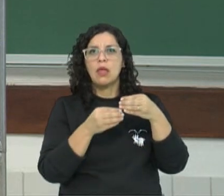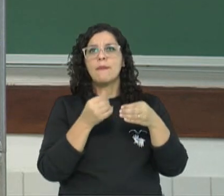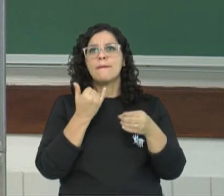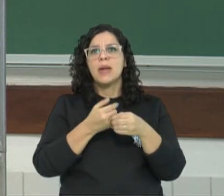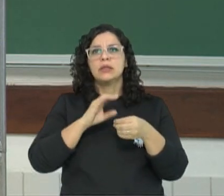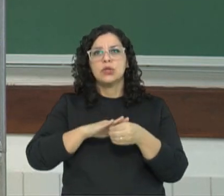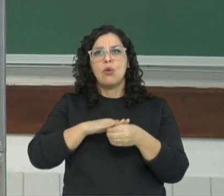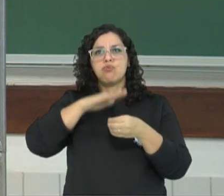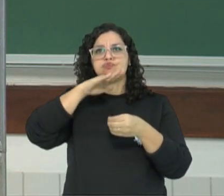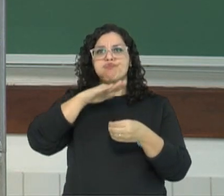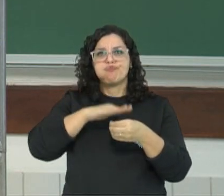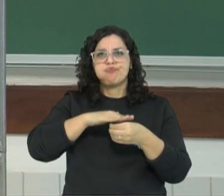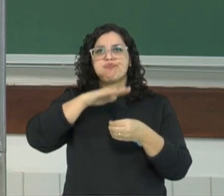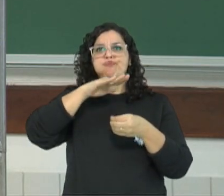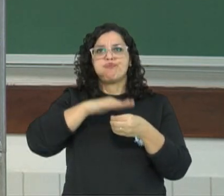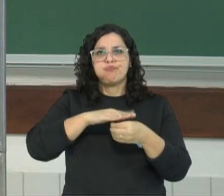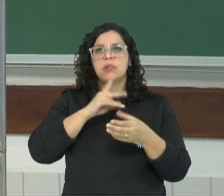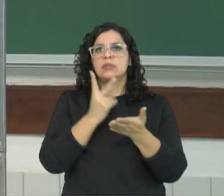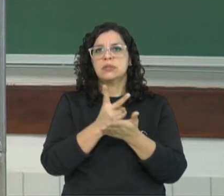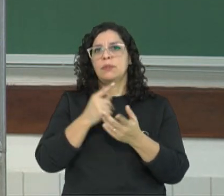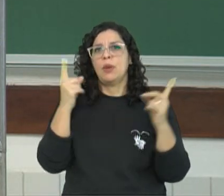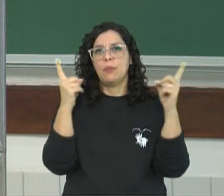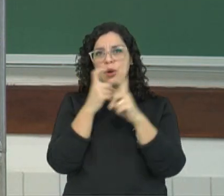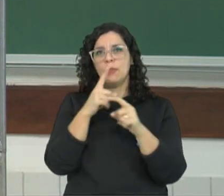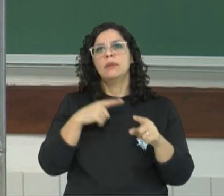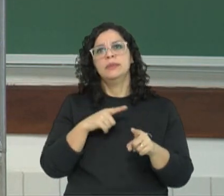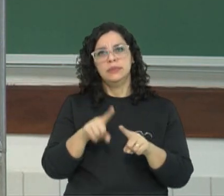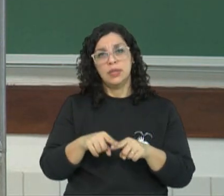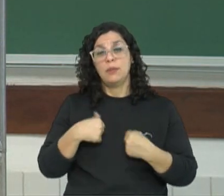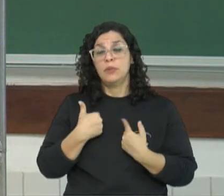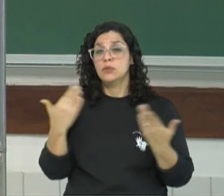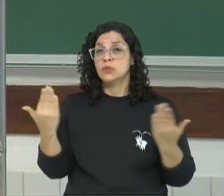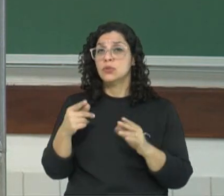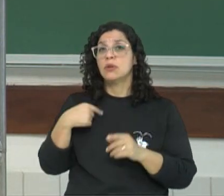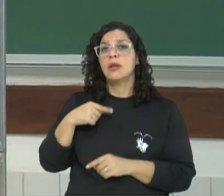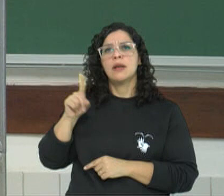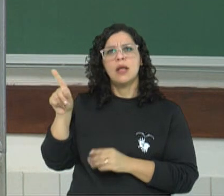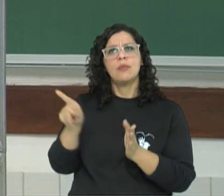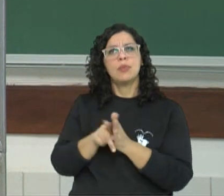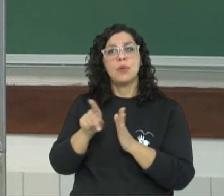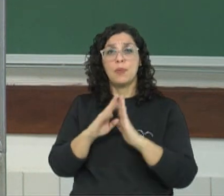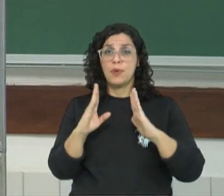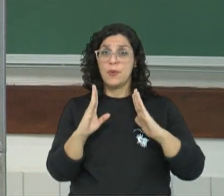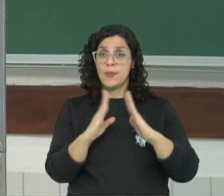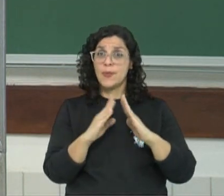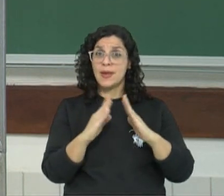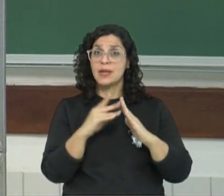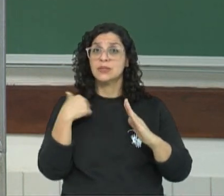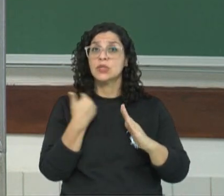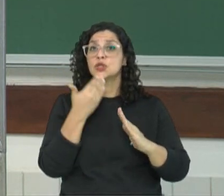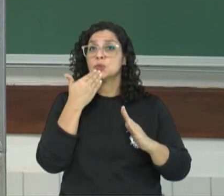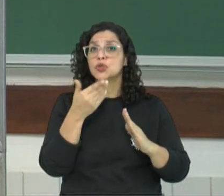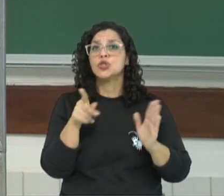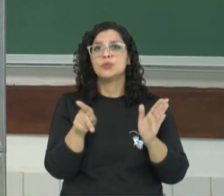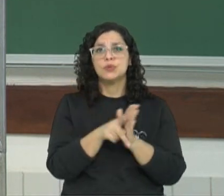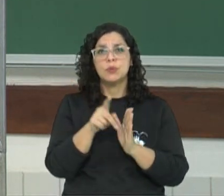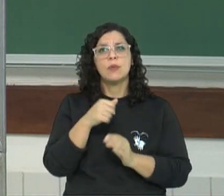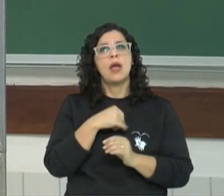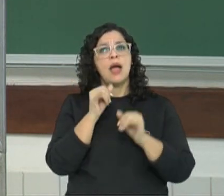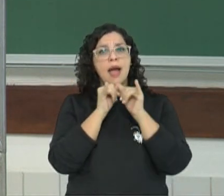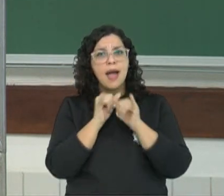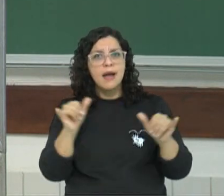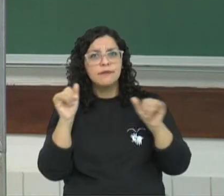deixa a água fluir de maneira correta, certo? Então, por isso que lá na nossa casa, né, é muito pedido,